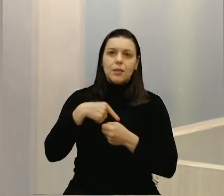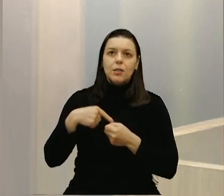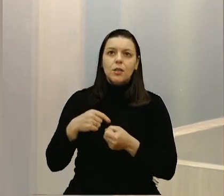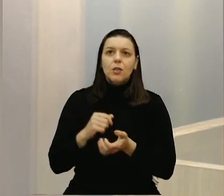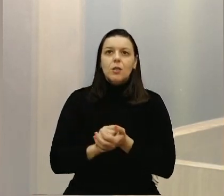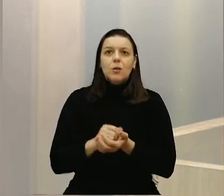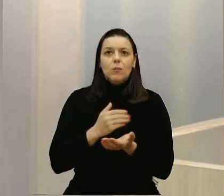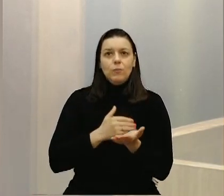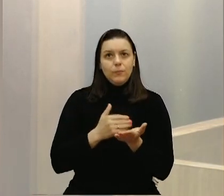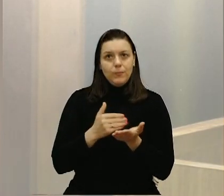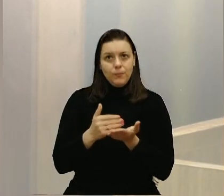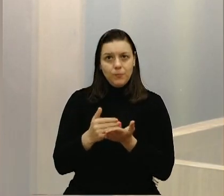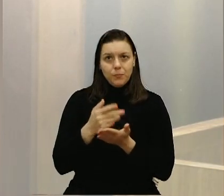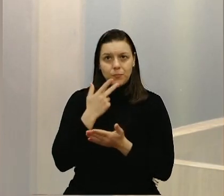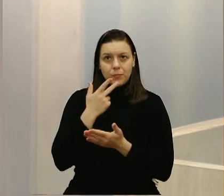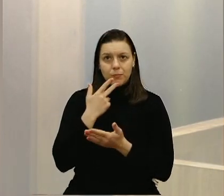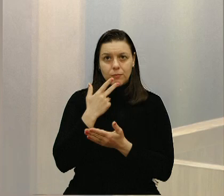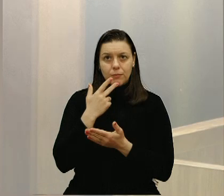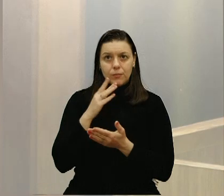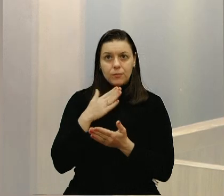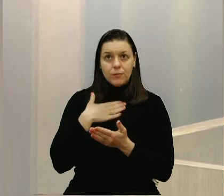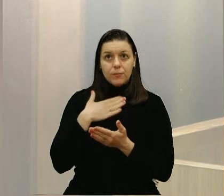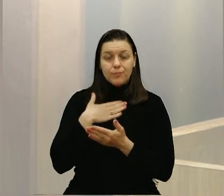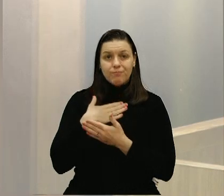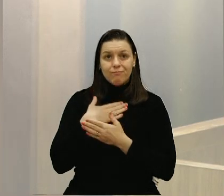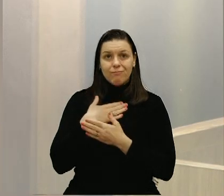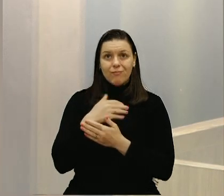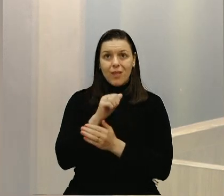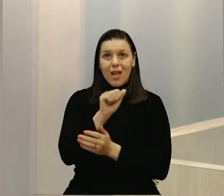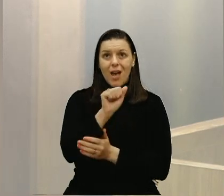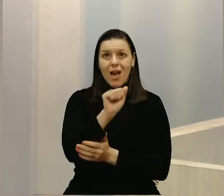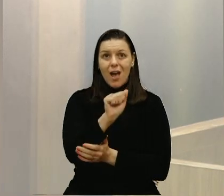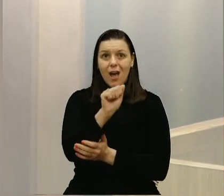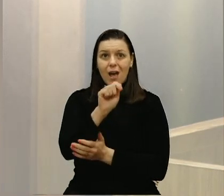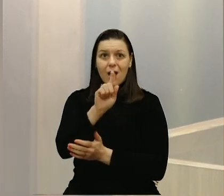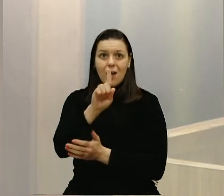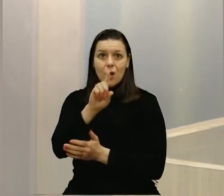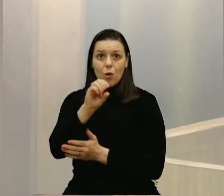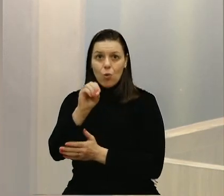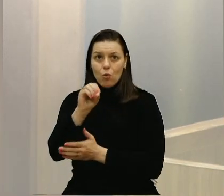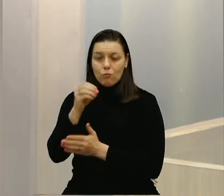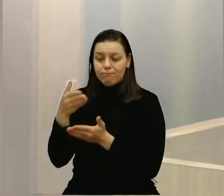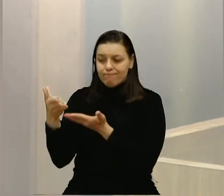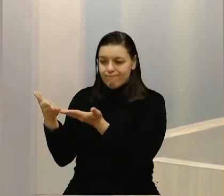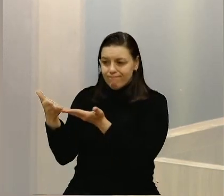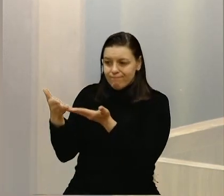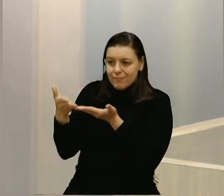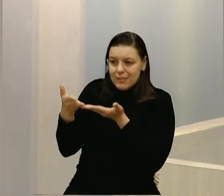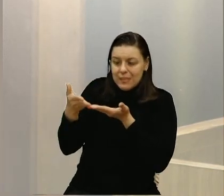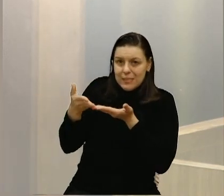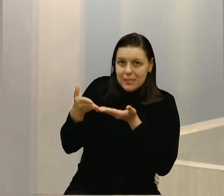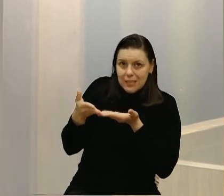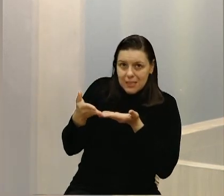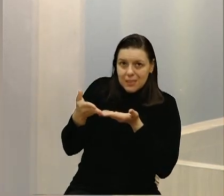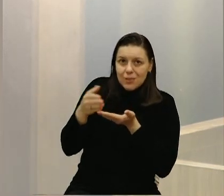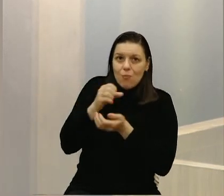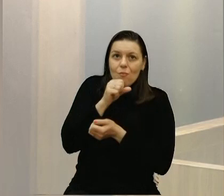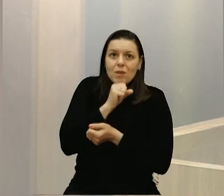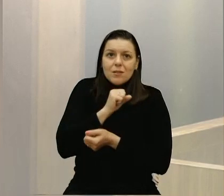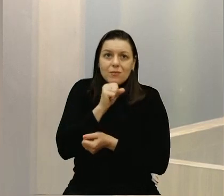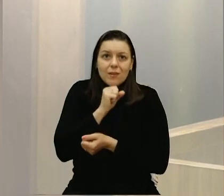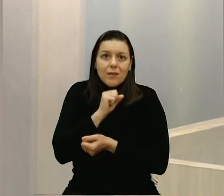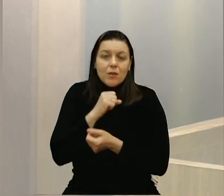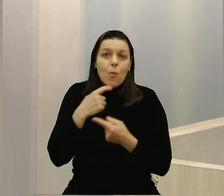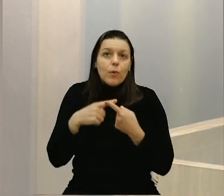começar essa fala também sem pedir o meu agô, sem pedir a minha licença aos meus mais velhos, né? A nossa